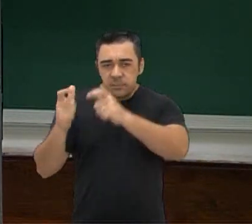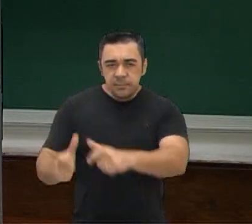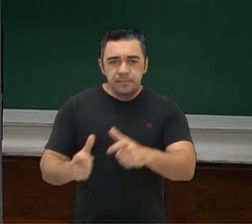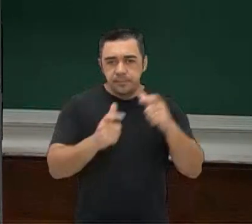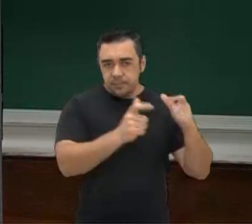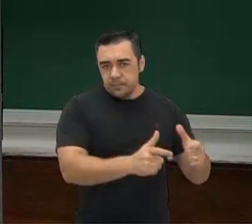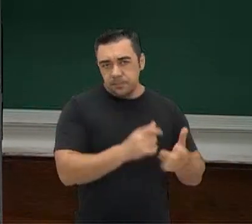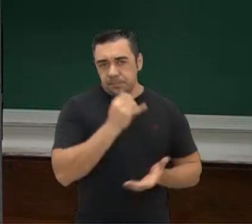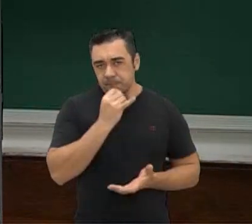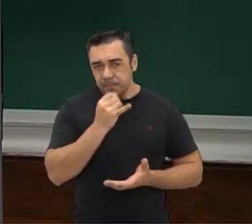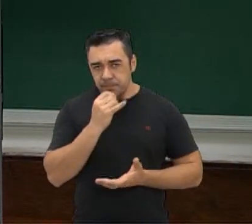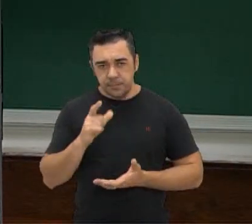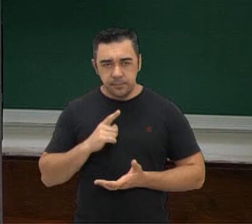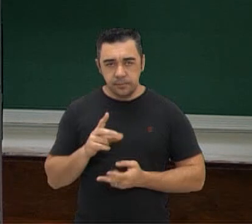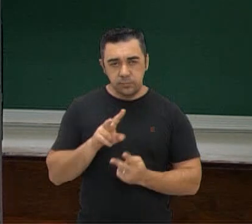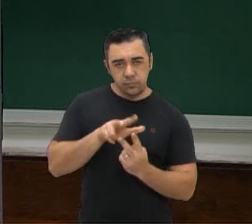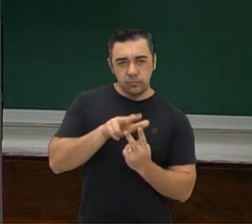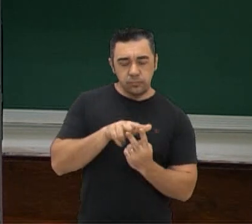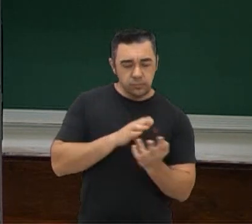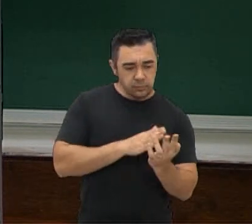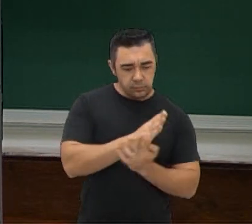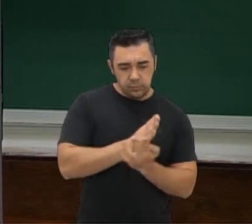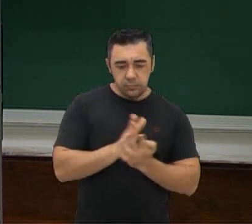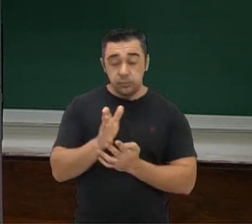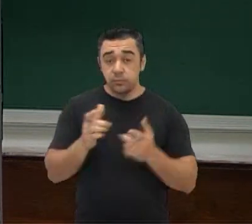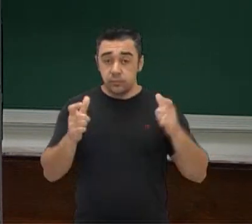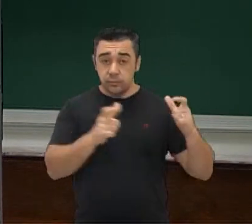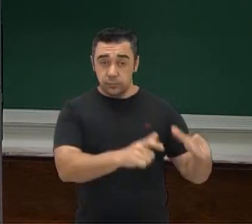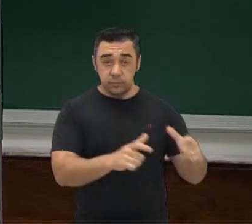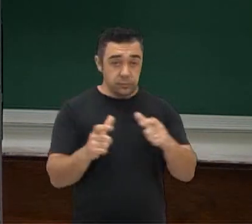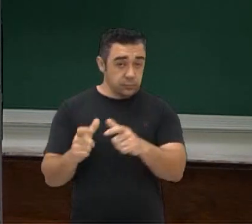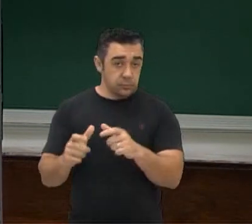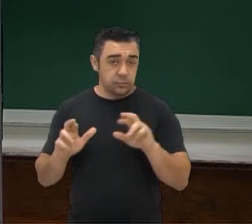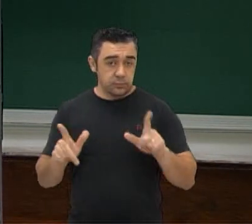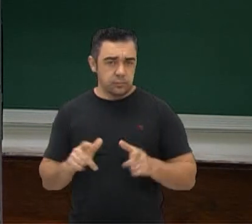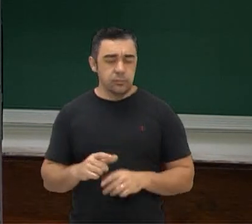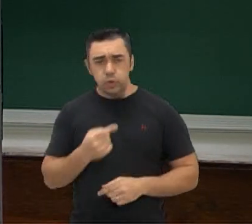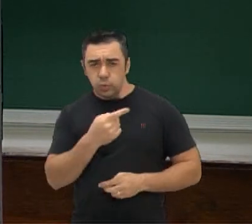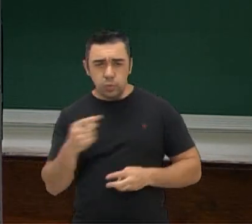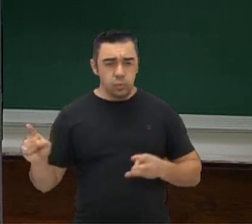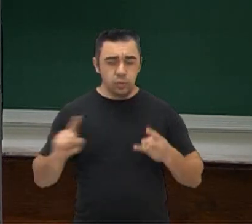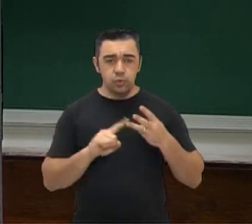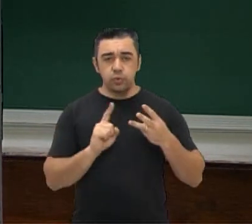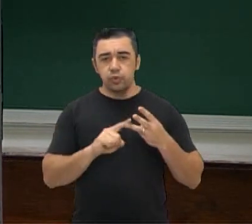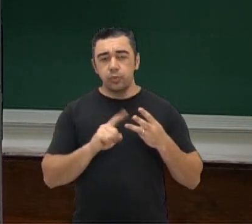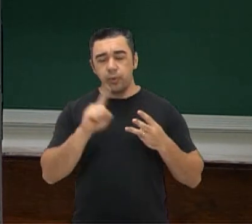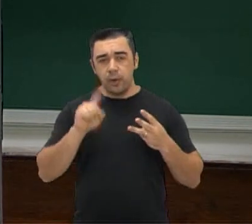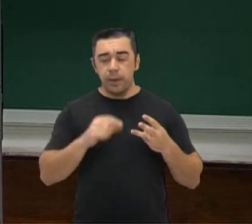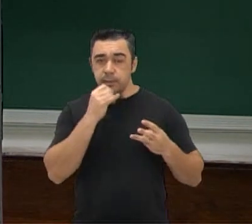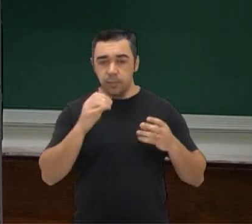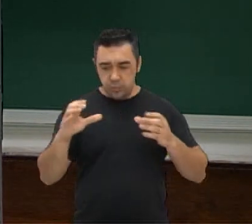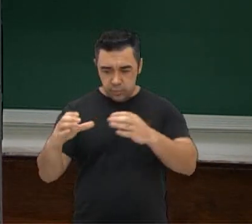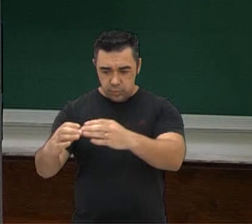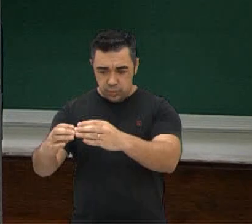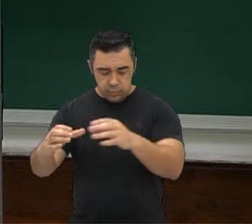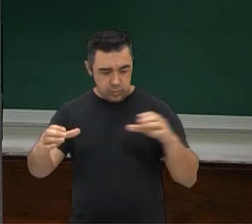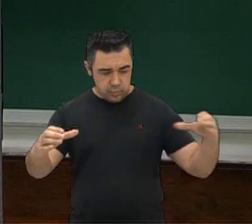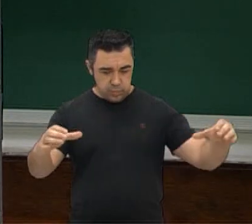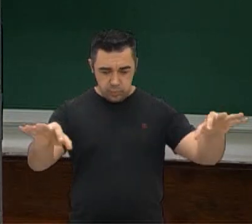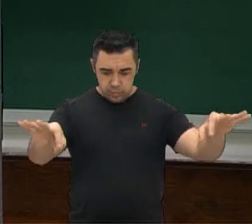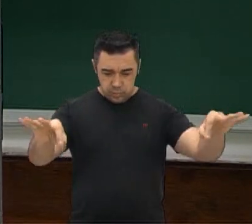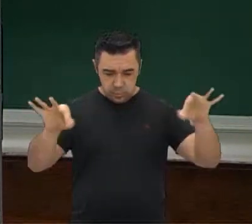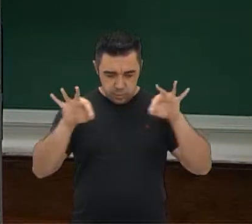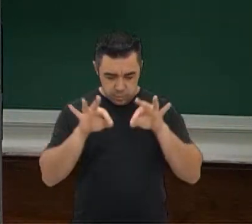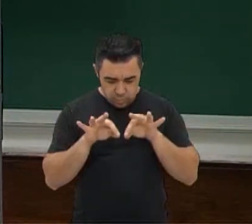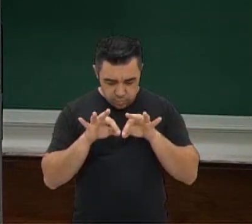São duas populações em meios diferentes agora. E por último, então, o isolamento reprodutivo. Quando ocorre isolamento reprodutivo, a